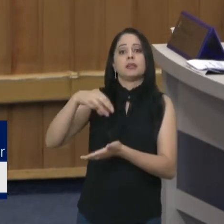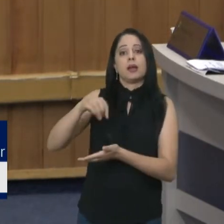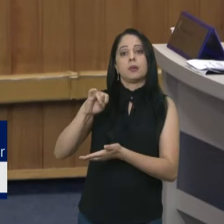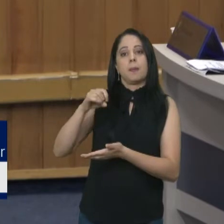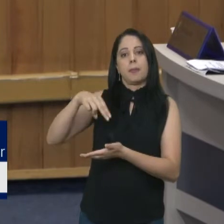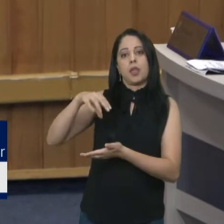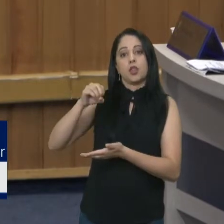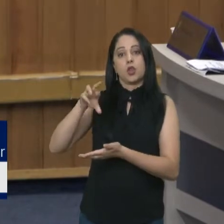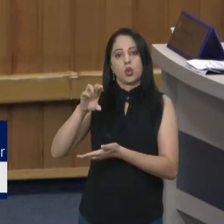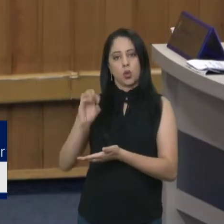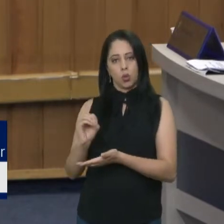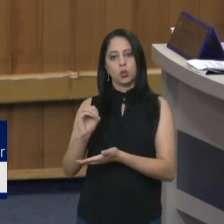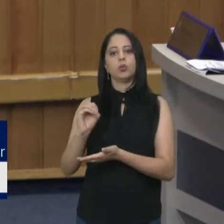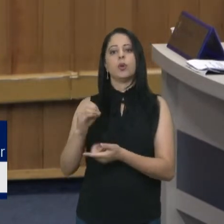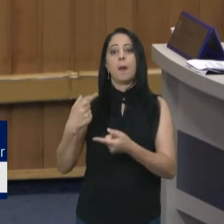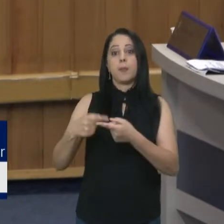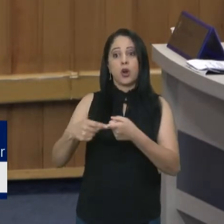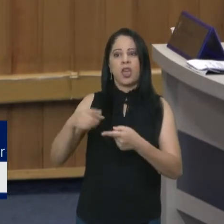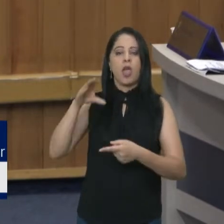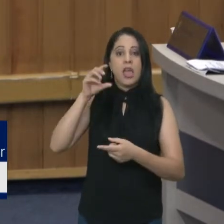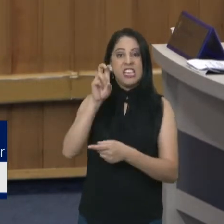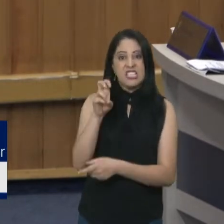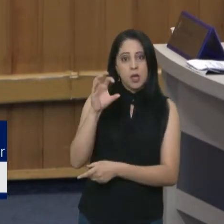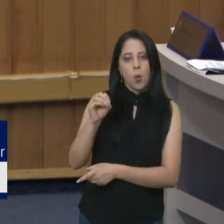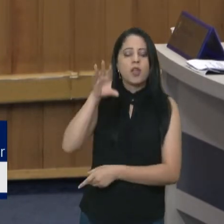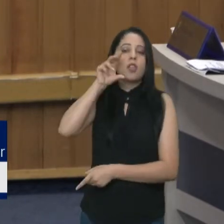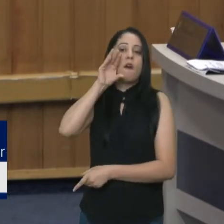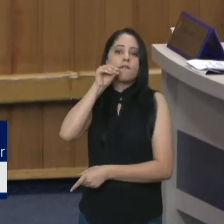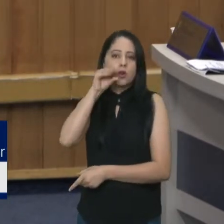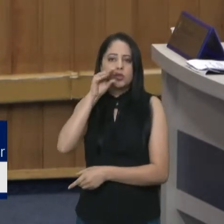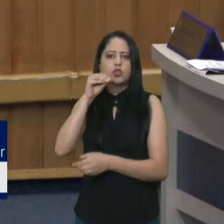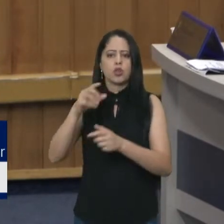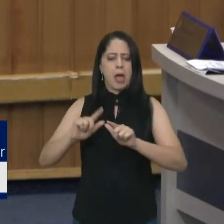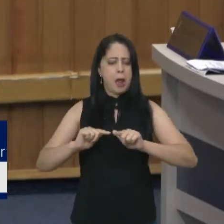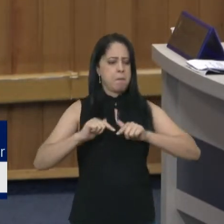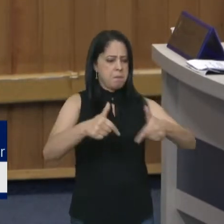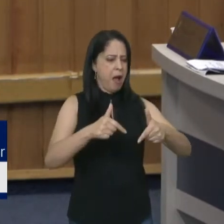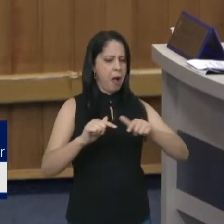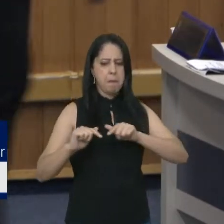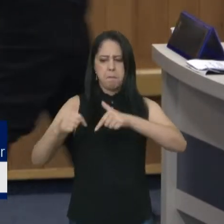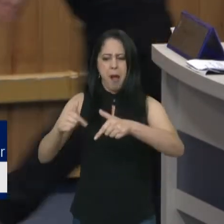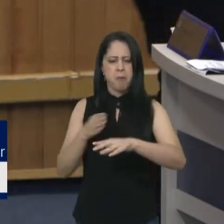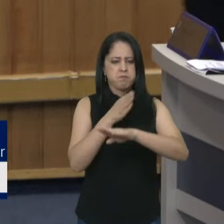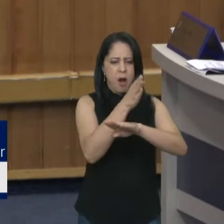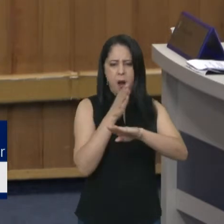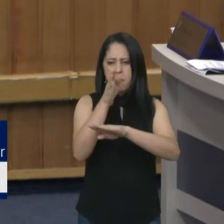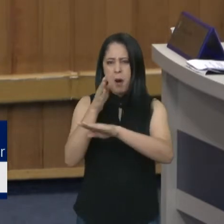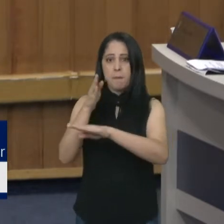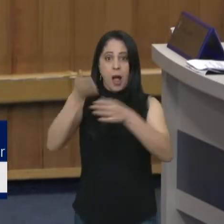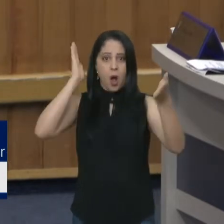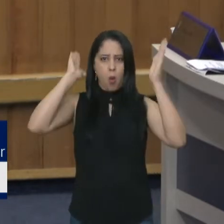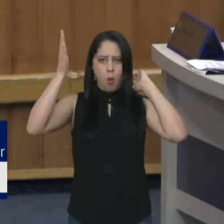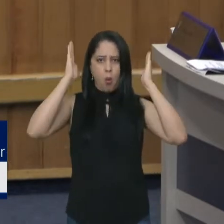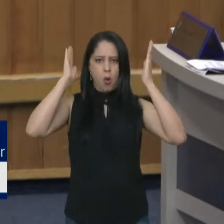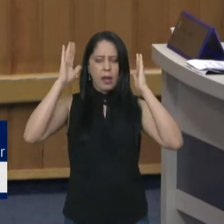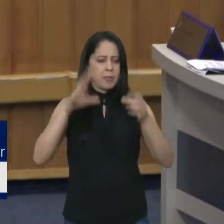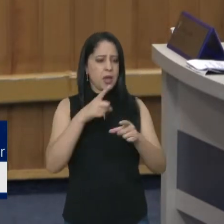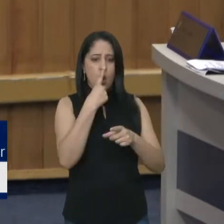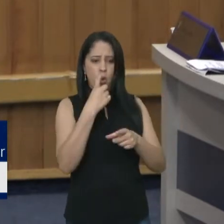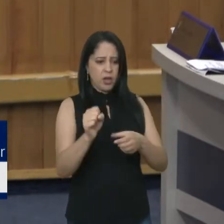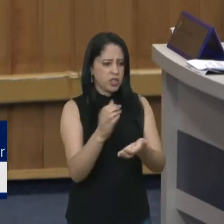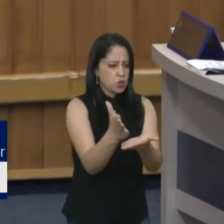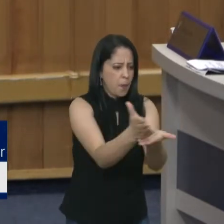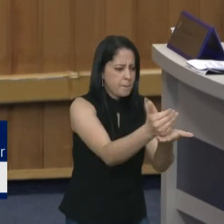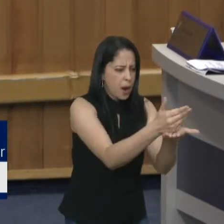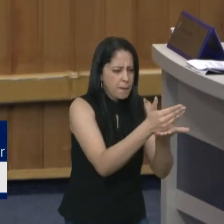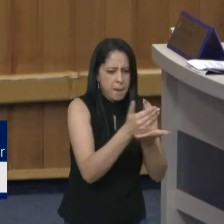funcionários da Urban, mais de 150 pessoas envolvidas, 26 caminhões basculantes, né, os caminhões da coleta seletiva, a